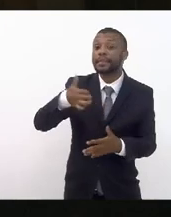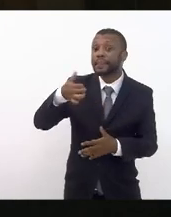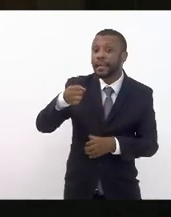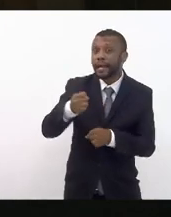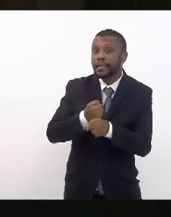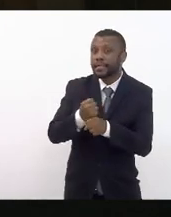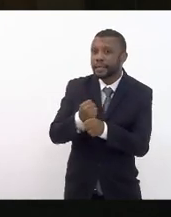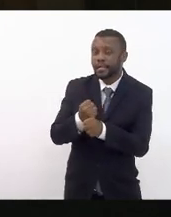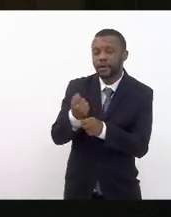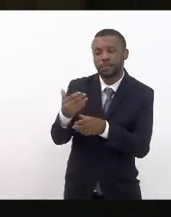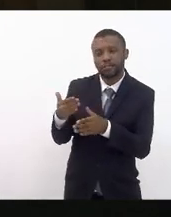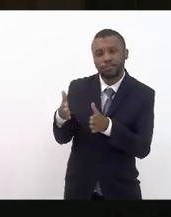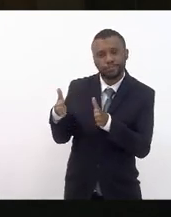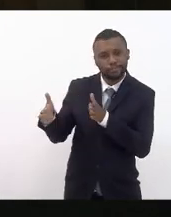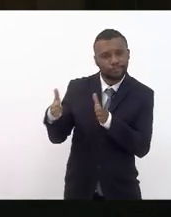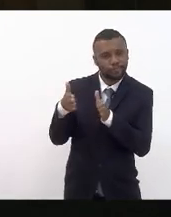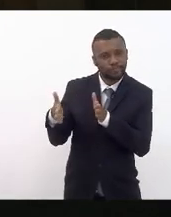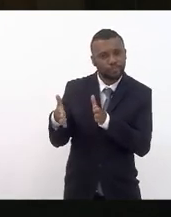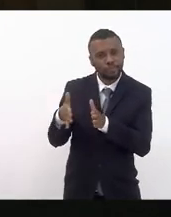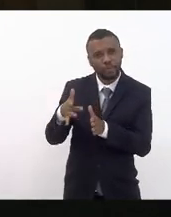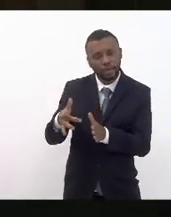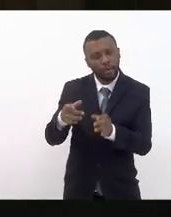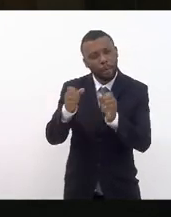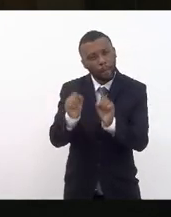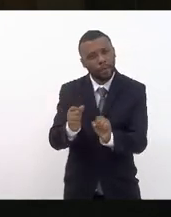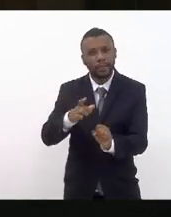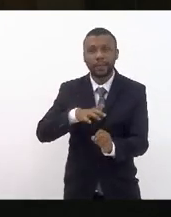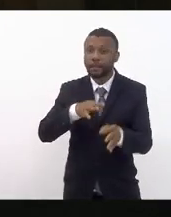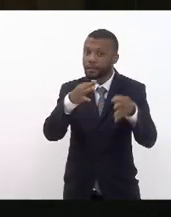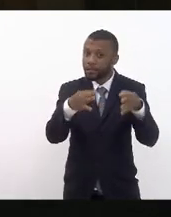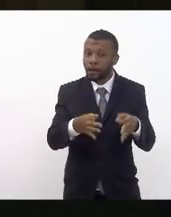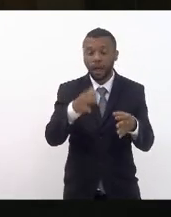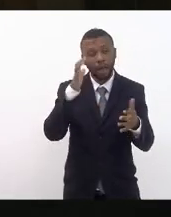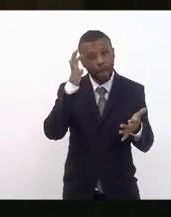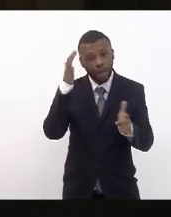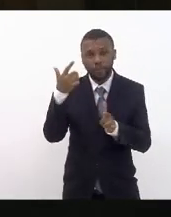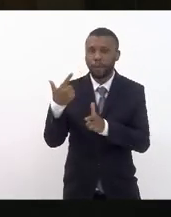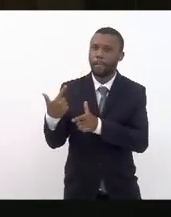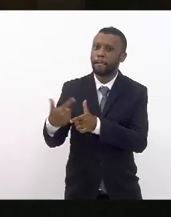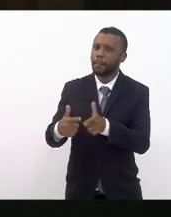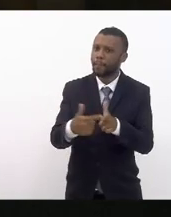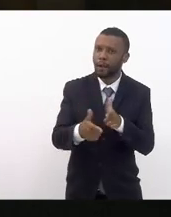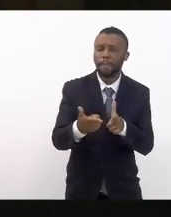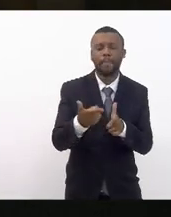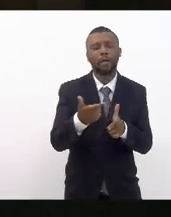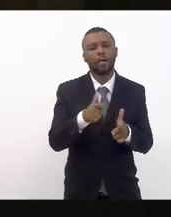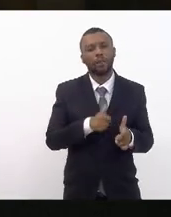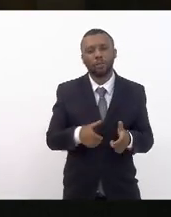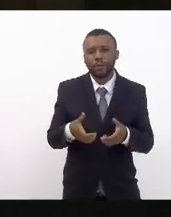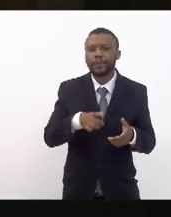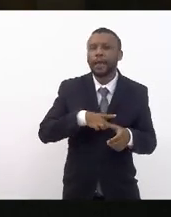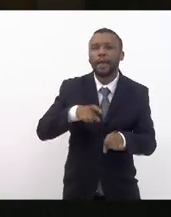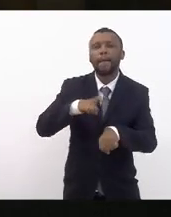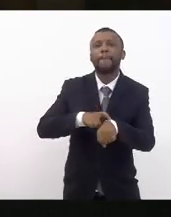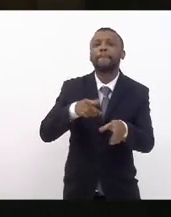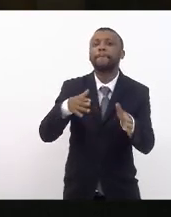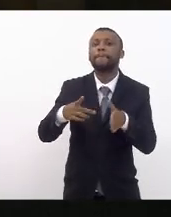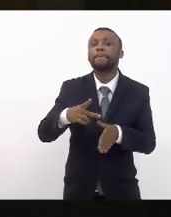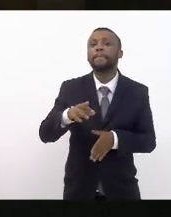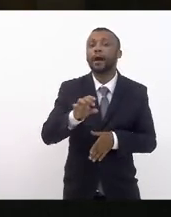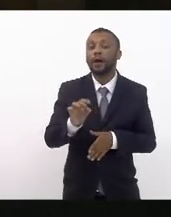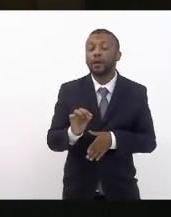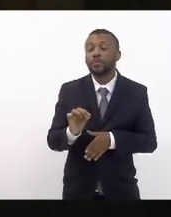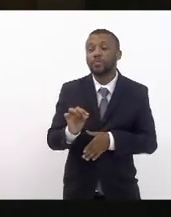anos para que possa realmente resolver o problema do esgoto, tem prazos para... Eu até